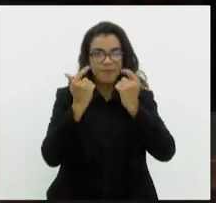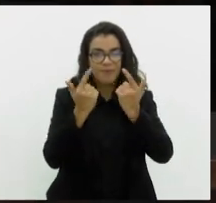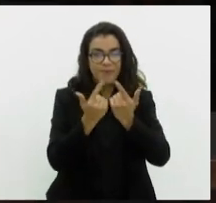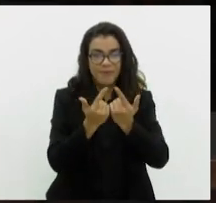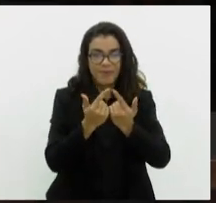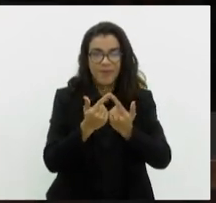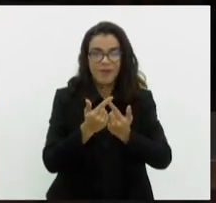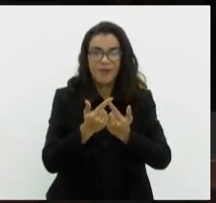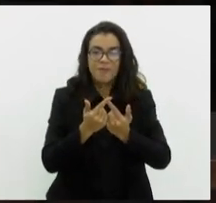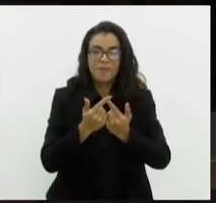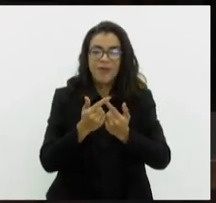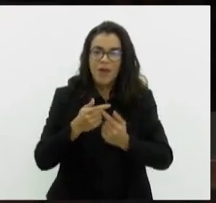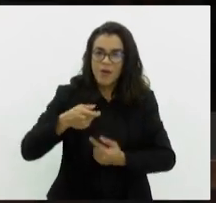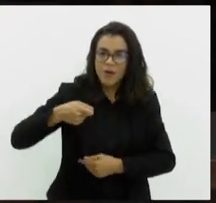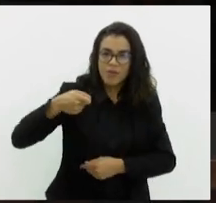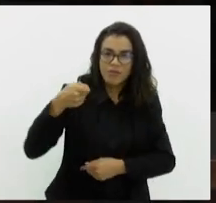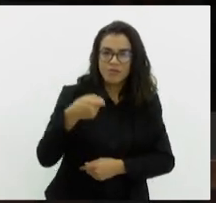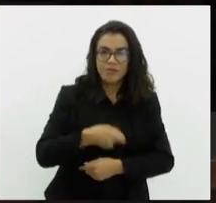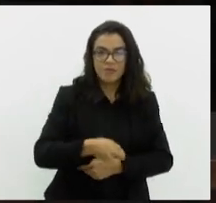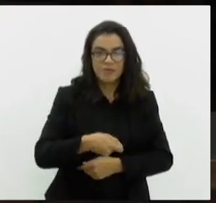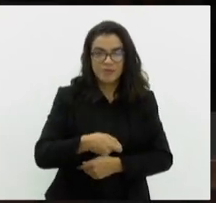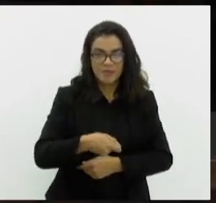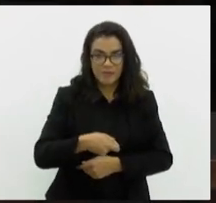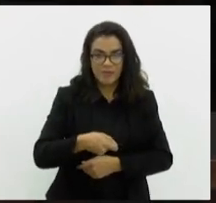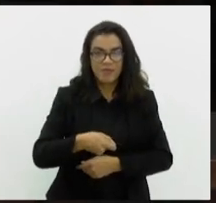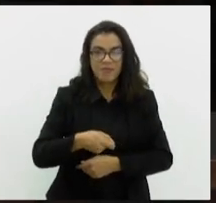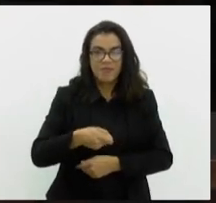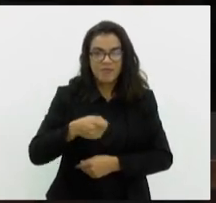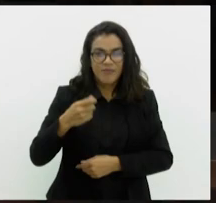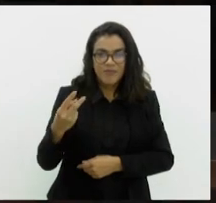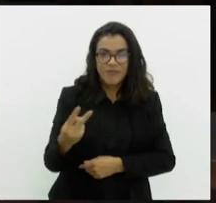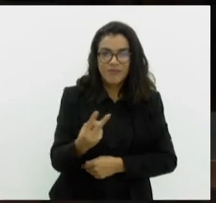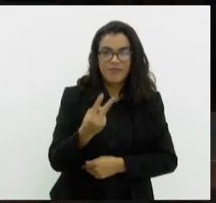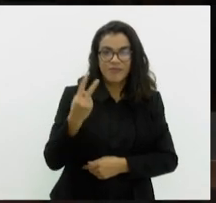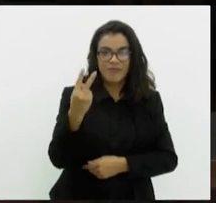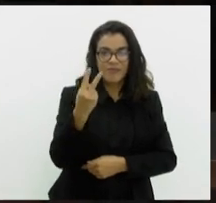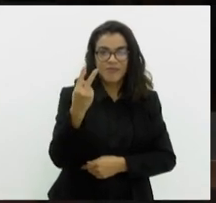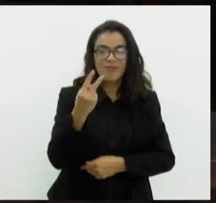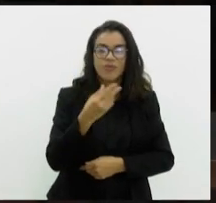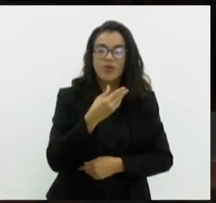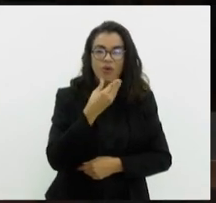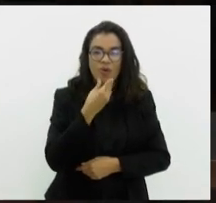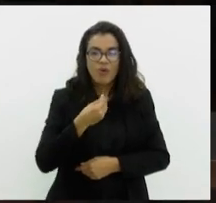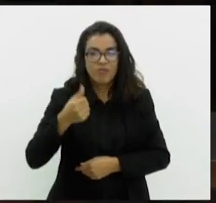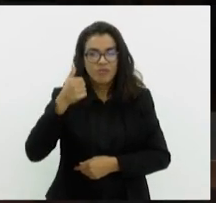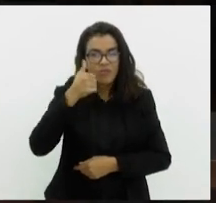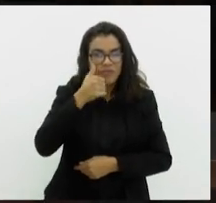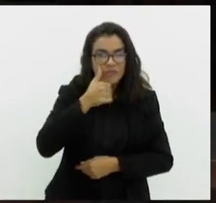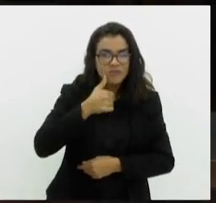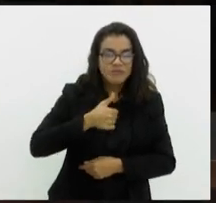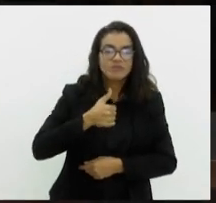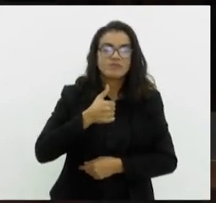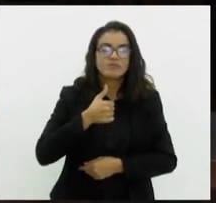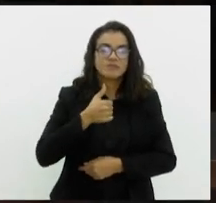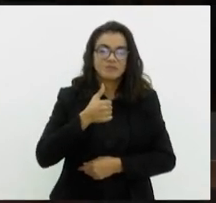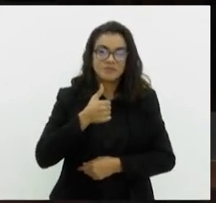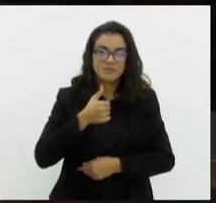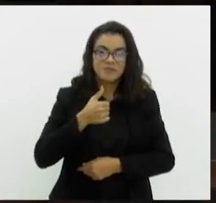os nossos. É uma obrigação reconhecer aqueles e aquelas que fazem com que a